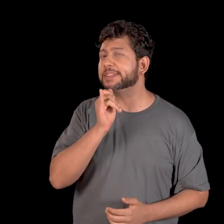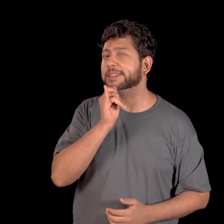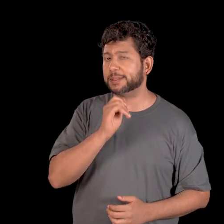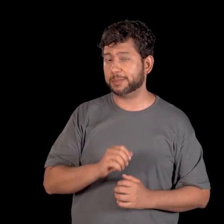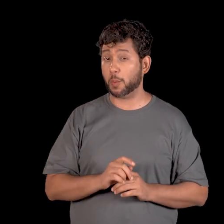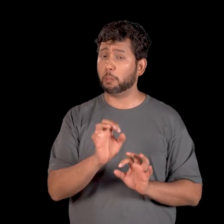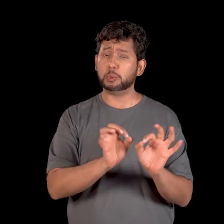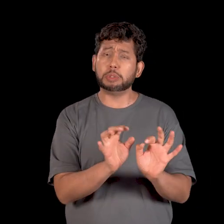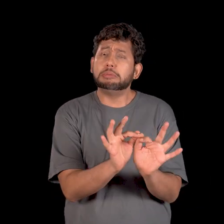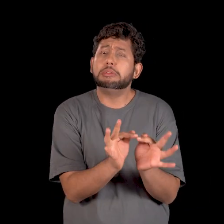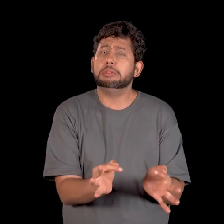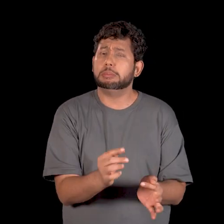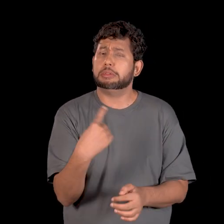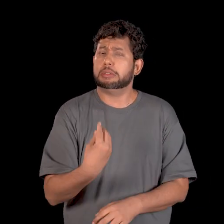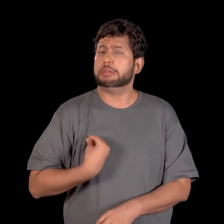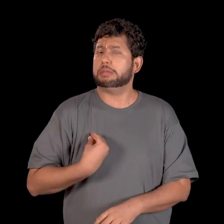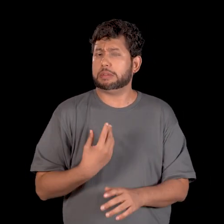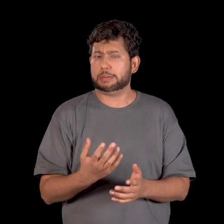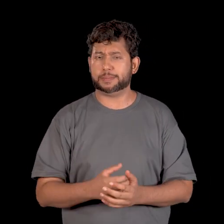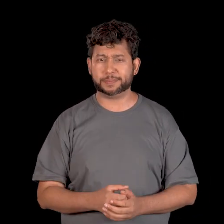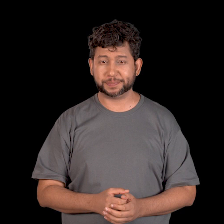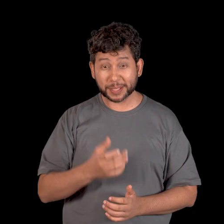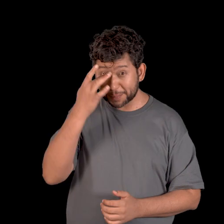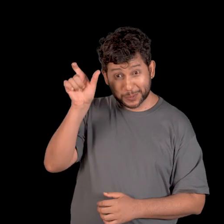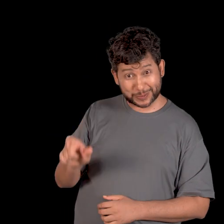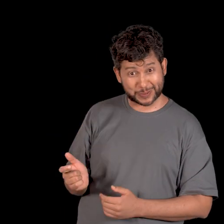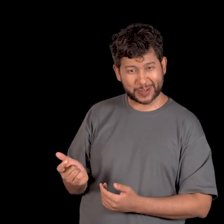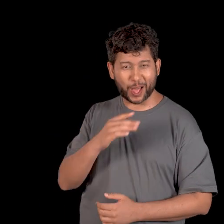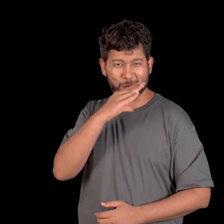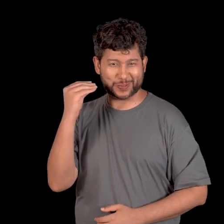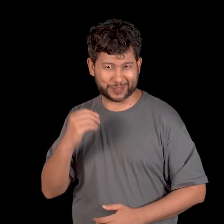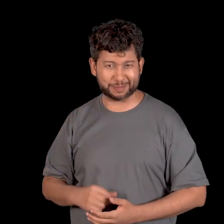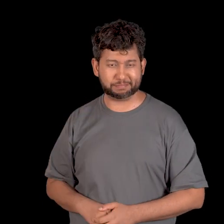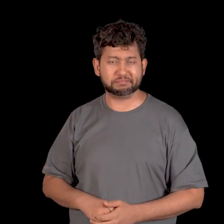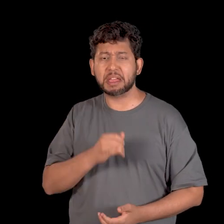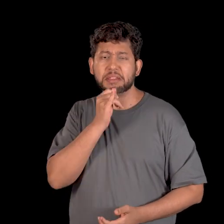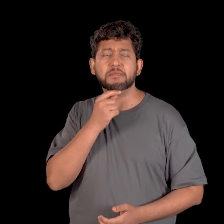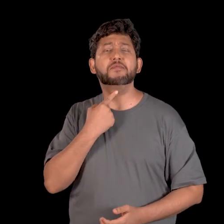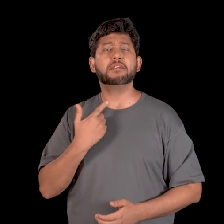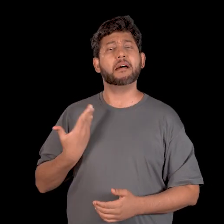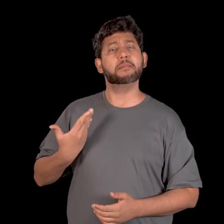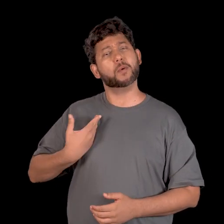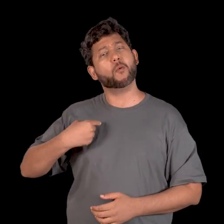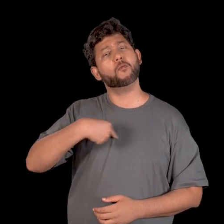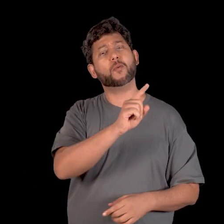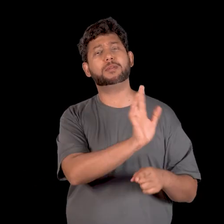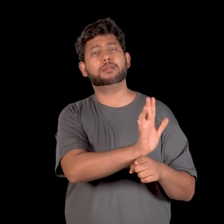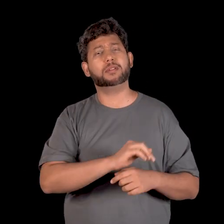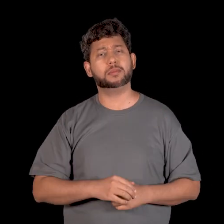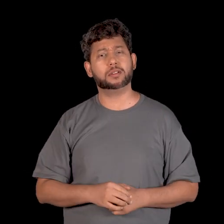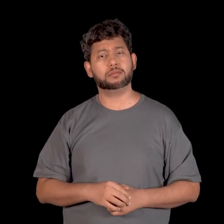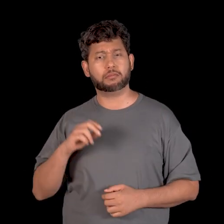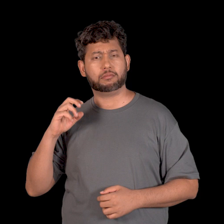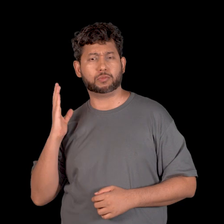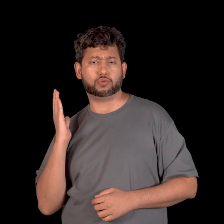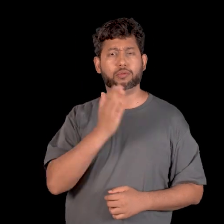jornada. Vamos dar um exemplo de um projeto bem simples do dia a dia. Na adolescência, quando queremos ir ao cinema com